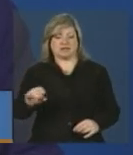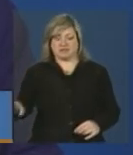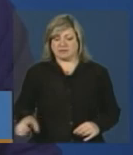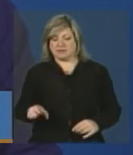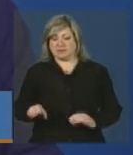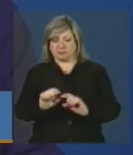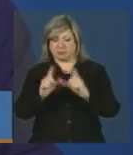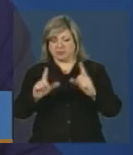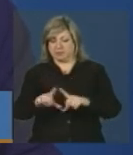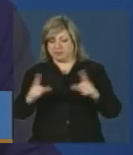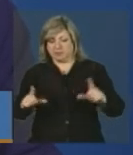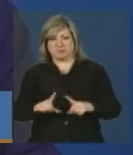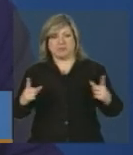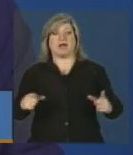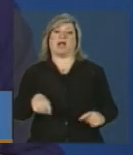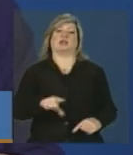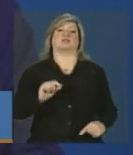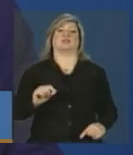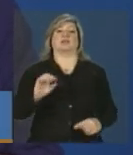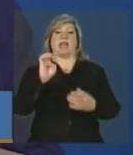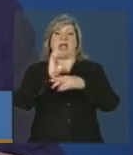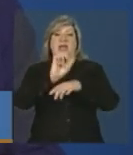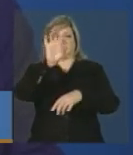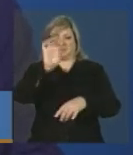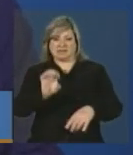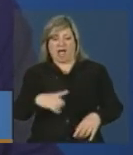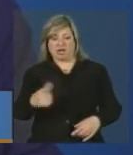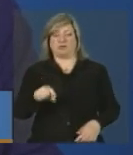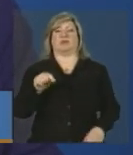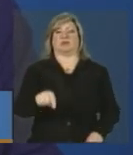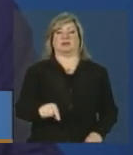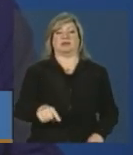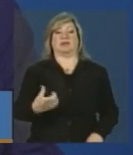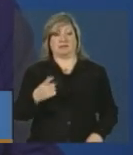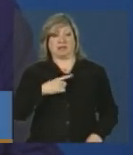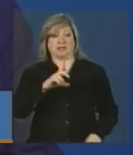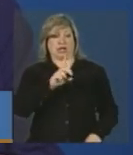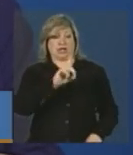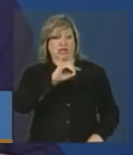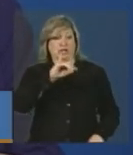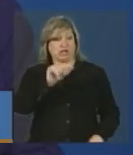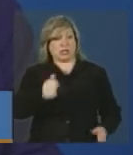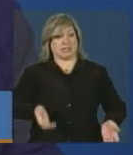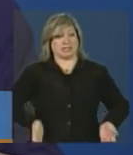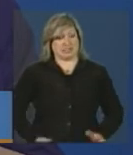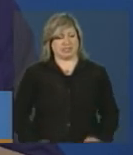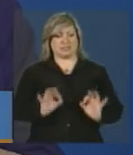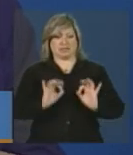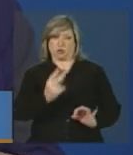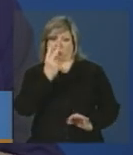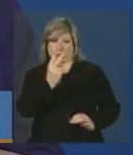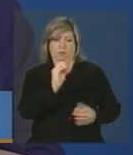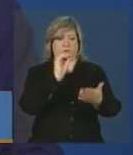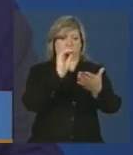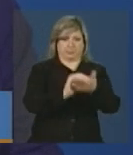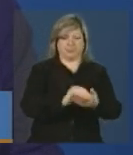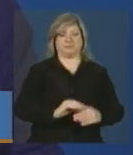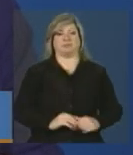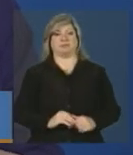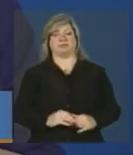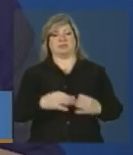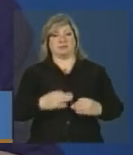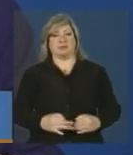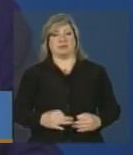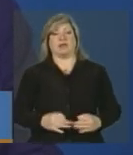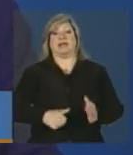abre todos os estados e ele escolhe. Então, data de nascimento correta,